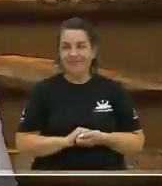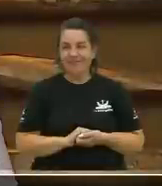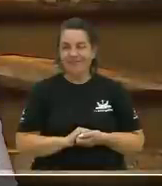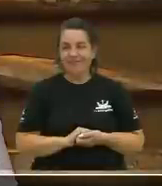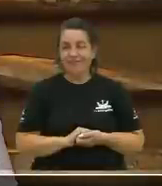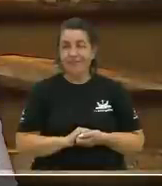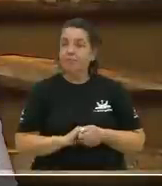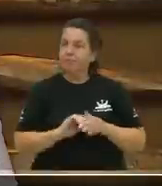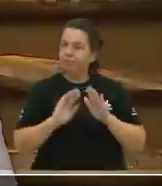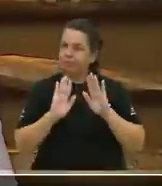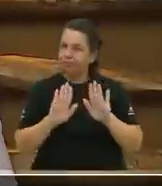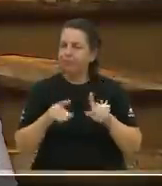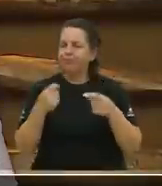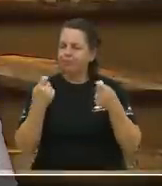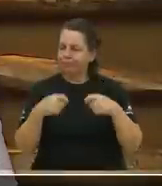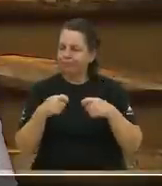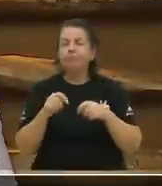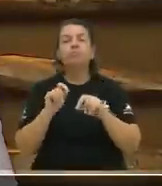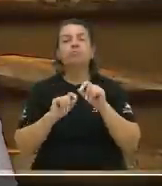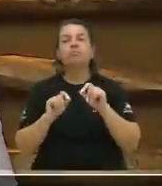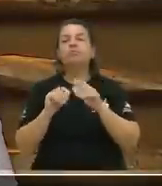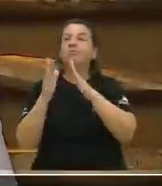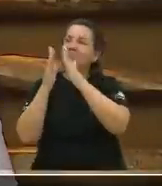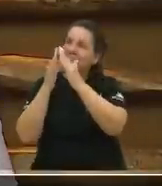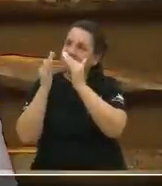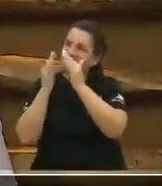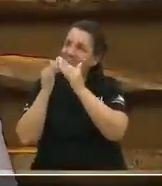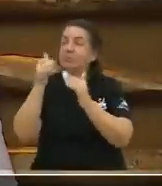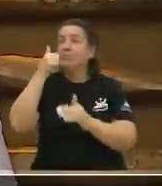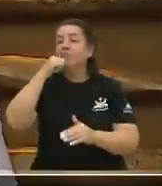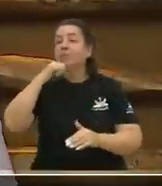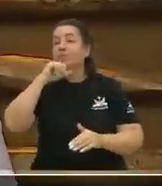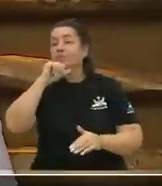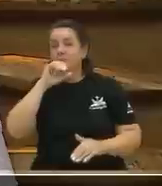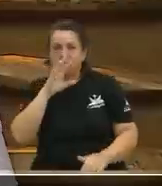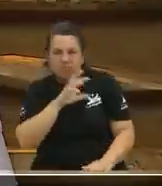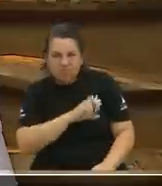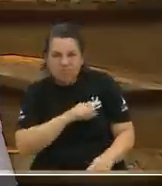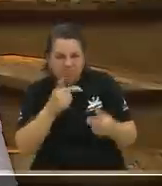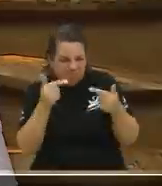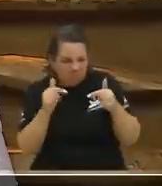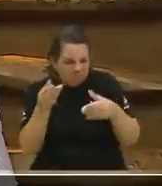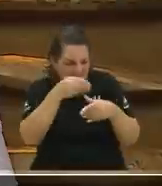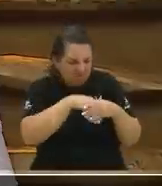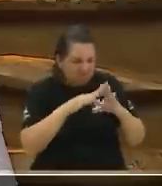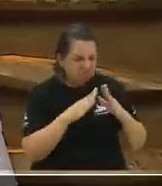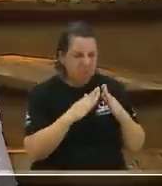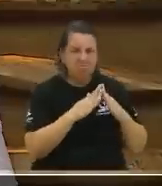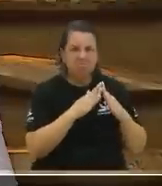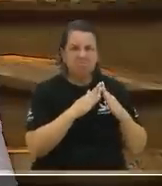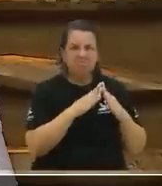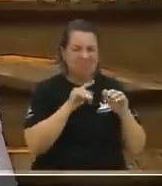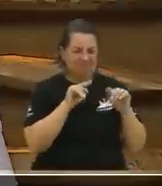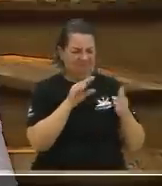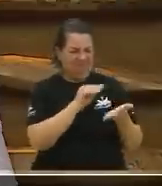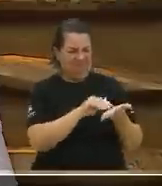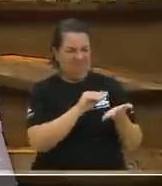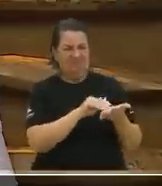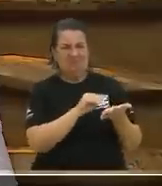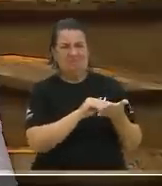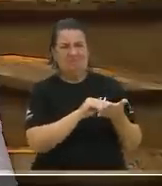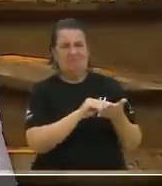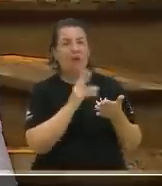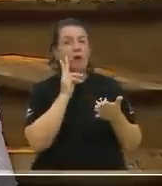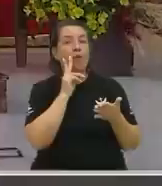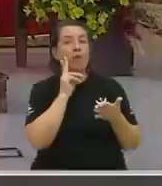Então, uma prece pedindo, mãe, se não há amor dentro de casa, se está faltando